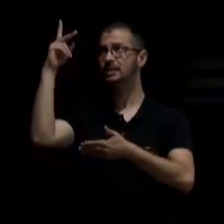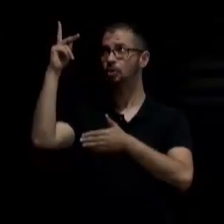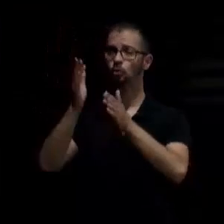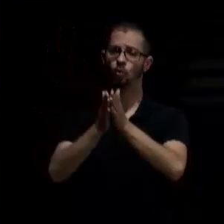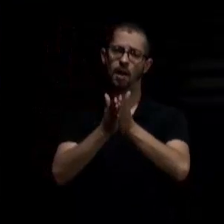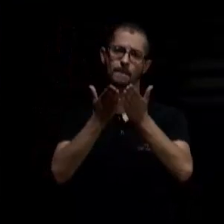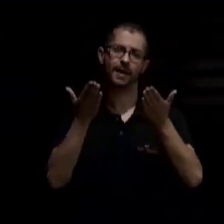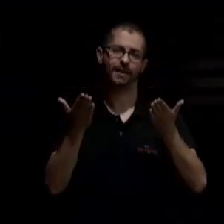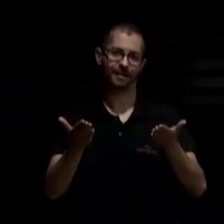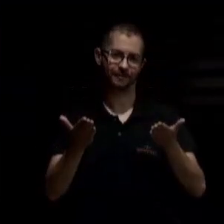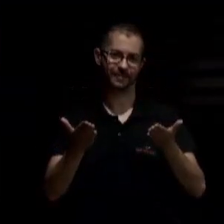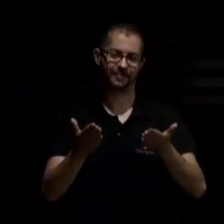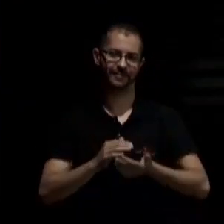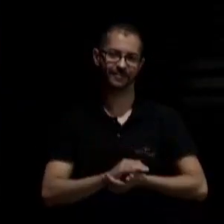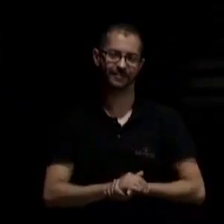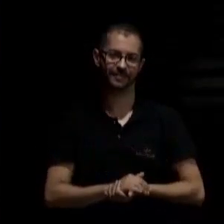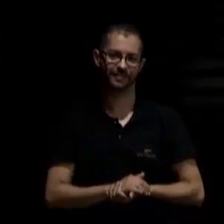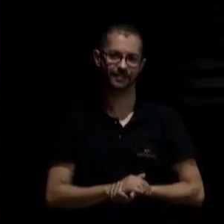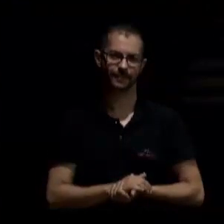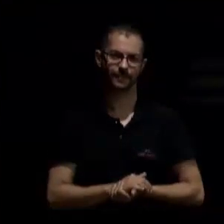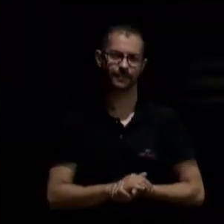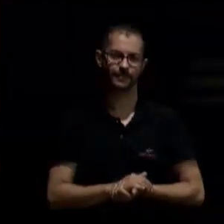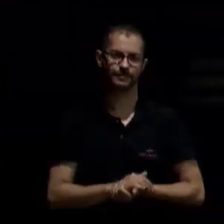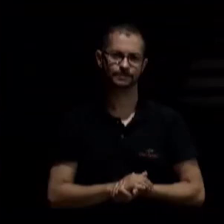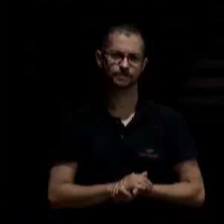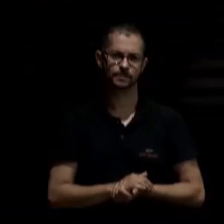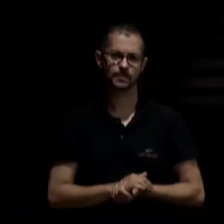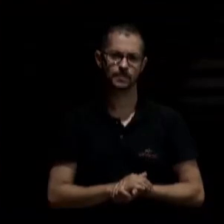tem uma coisinha linda.